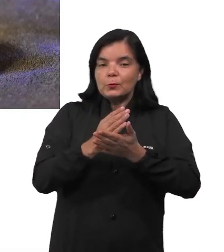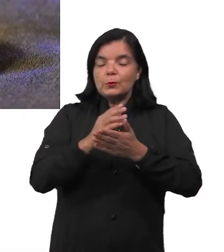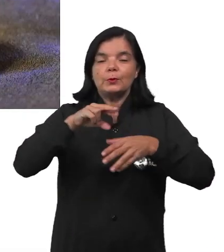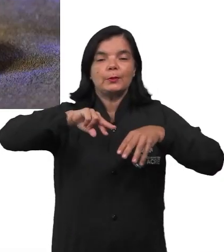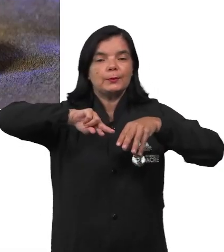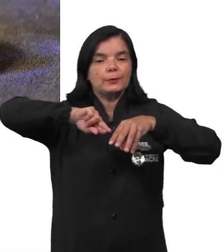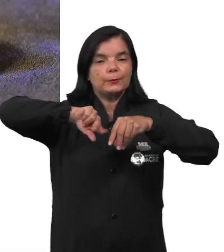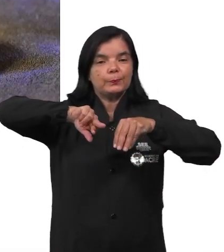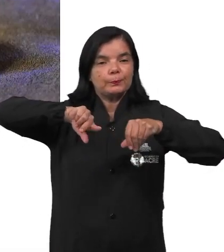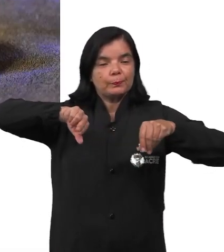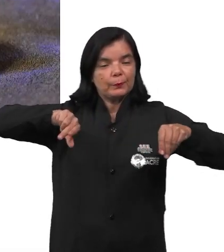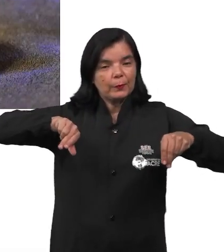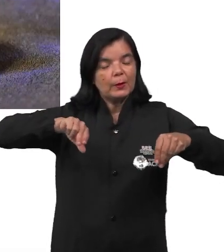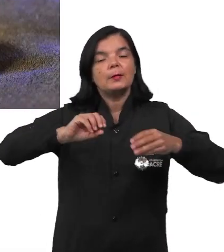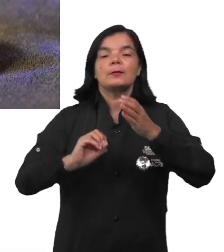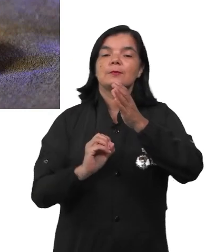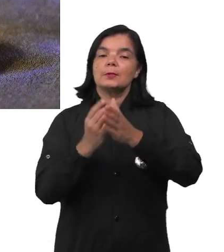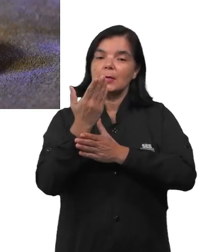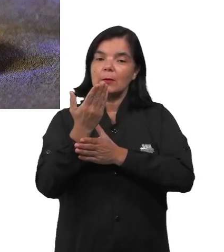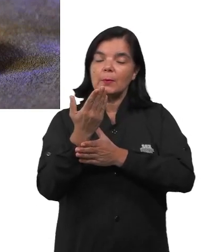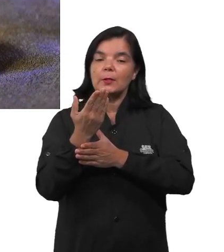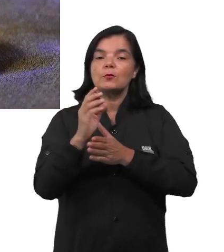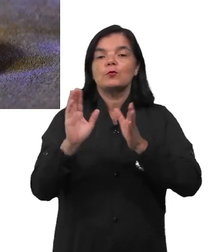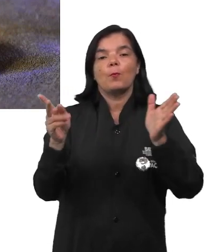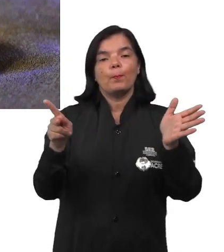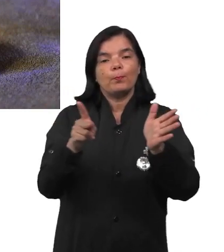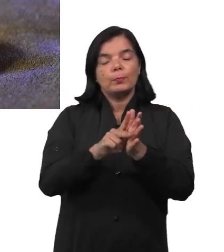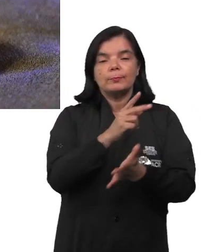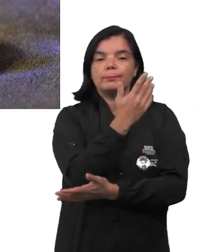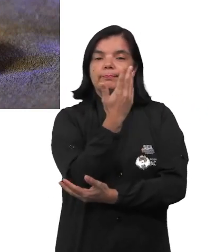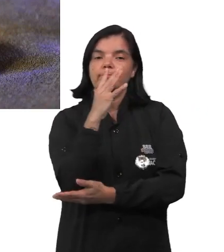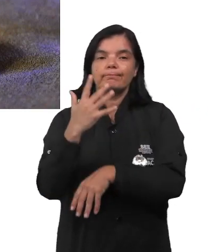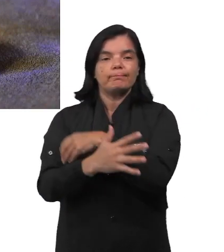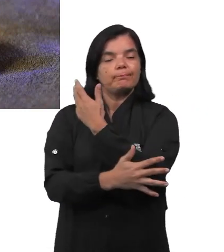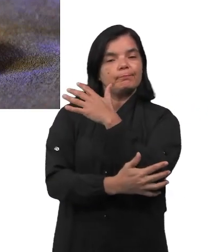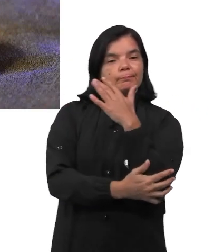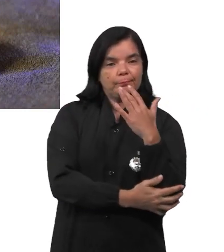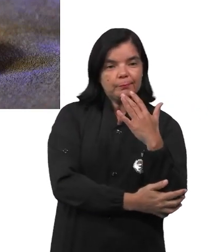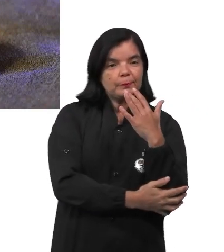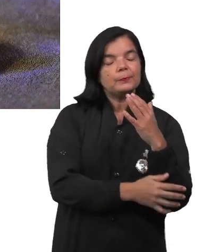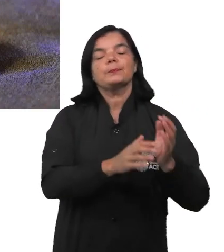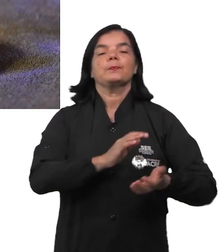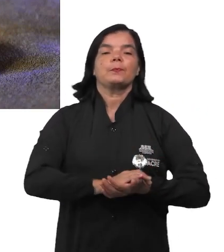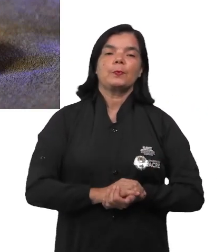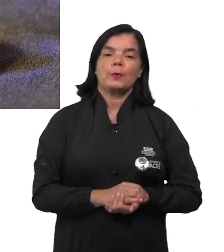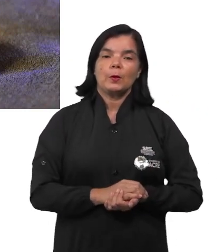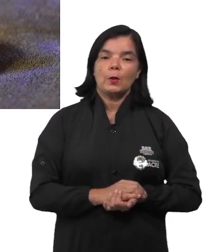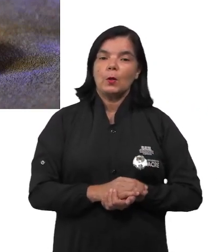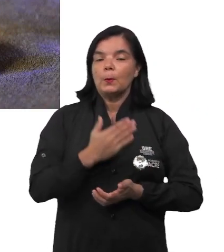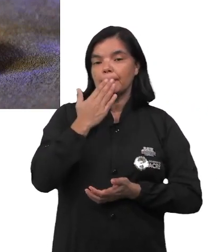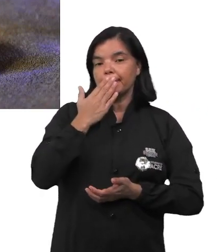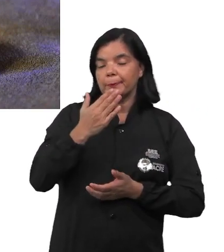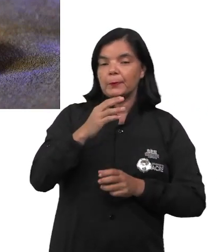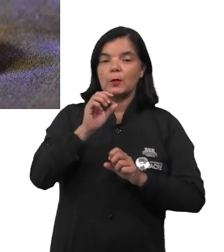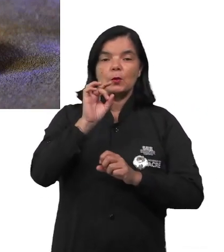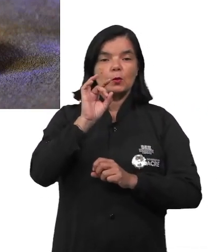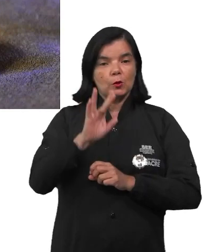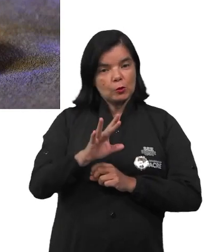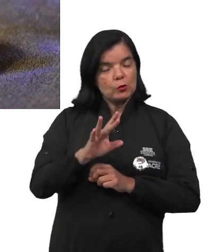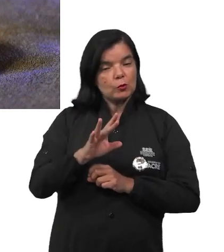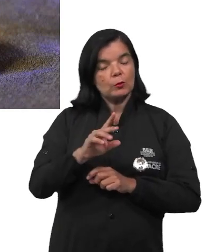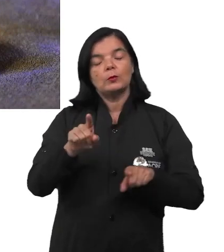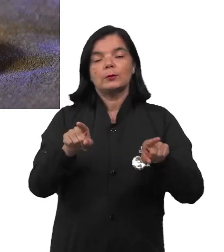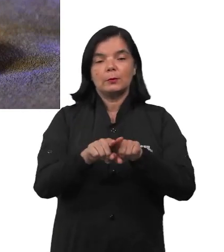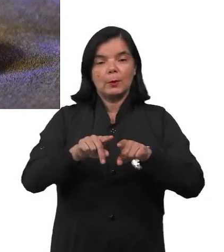minerais, eles são de elementos nativos. O que são esses elementos nativos? São aqueles elementos que são formados por um tipo apenas, ou